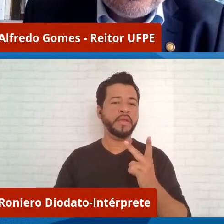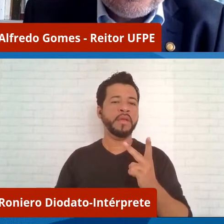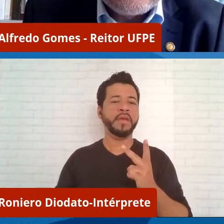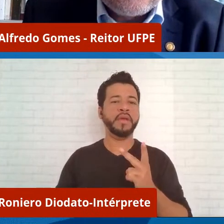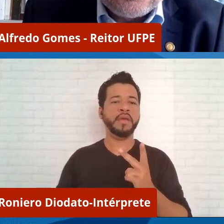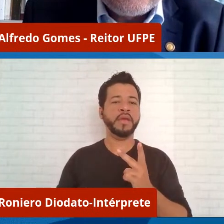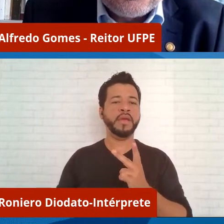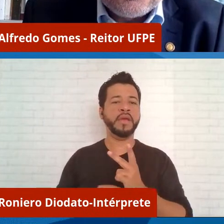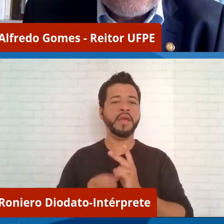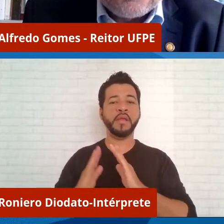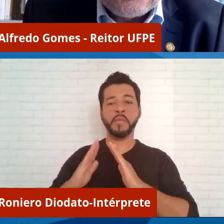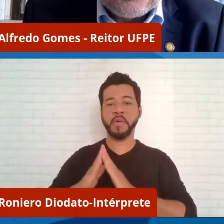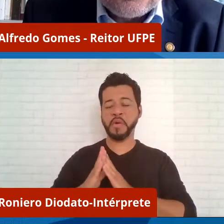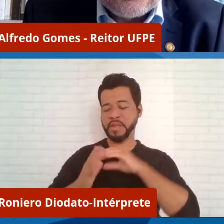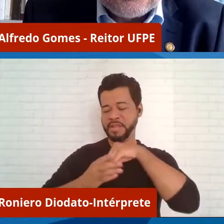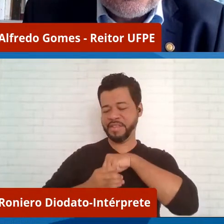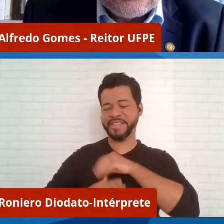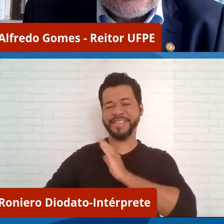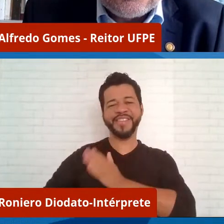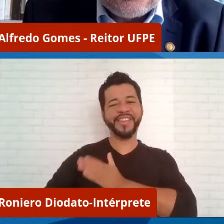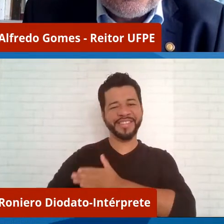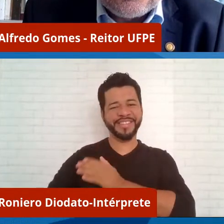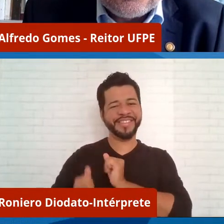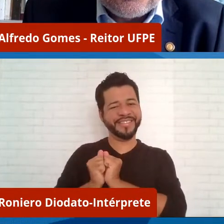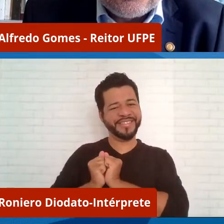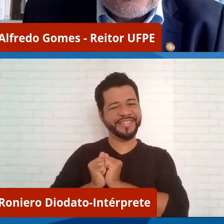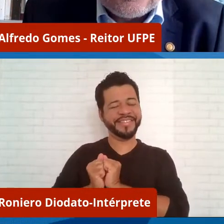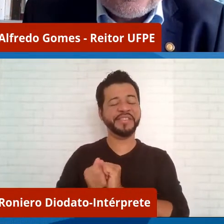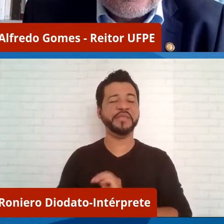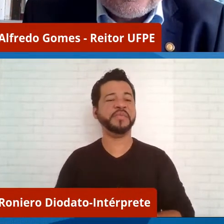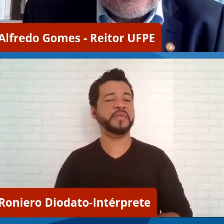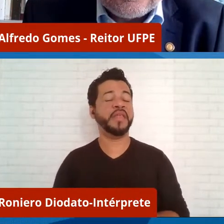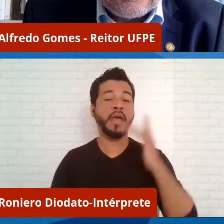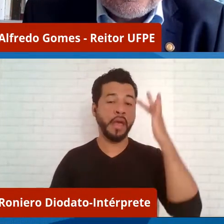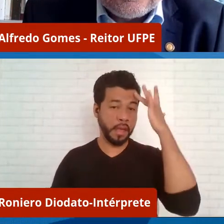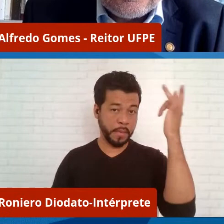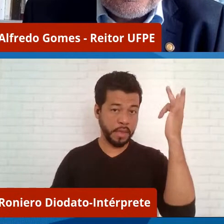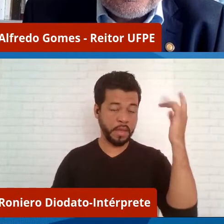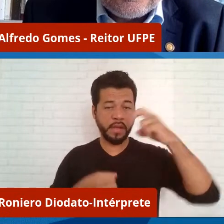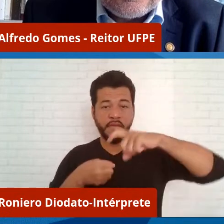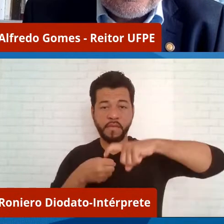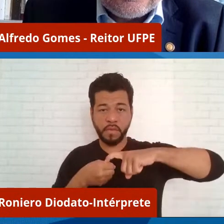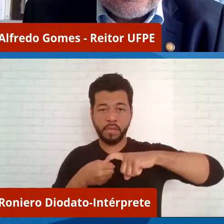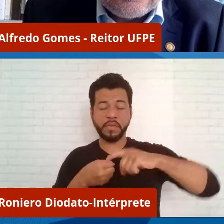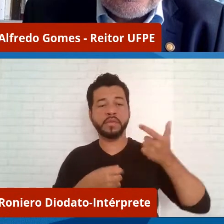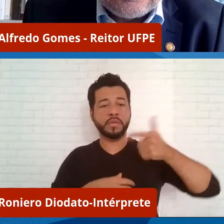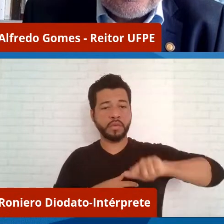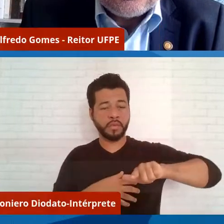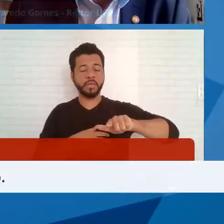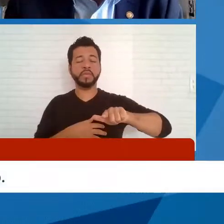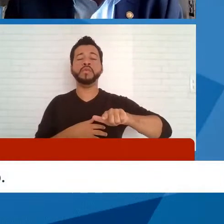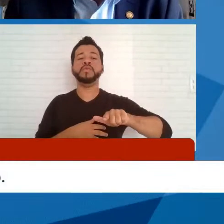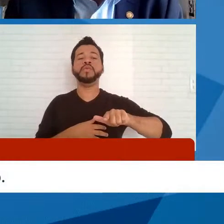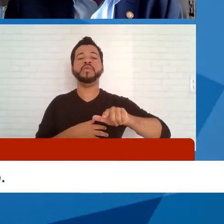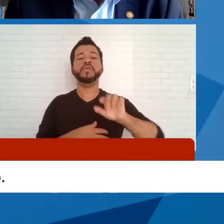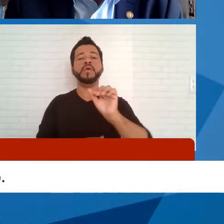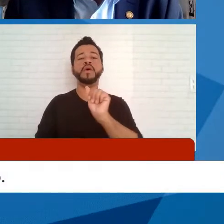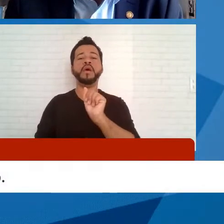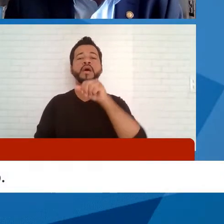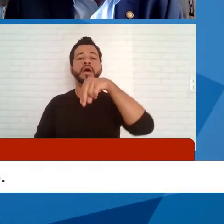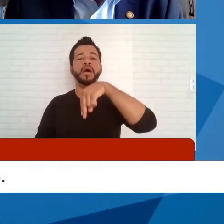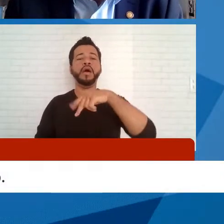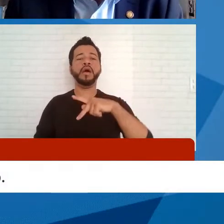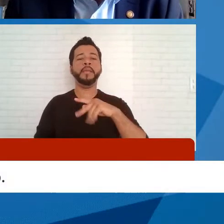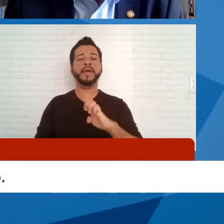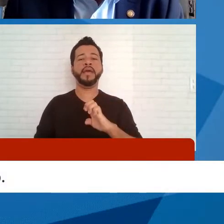gente. Então, amanhã a gente volta a transmitir pela Amped, pelos